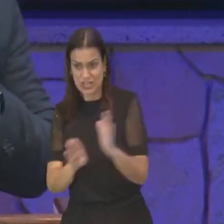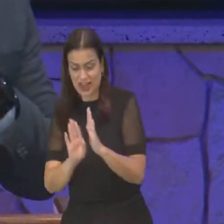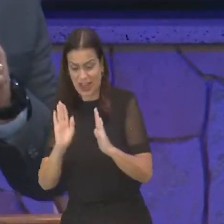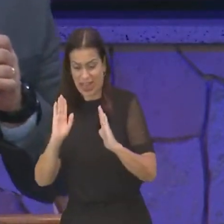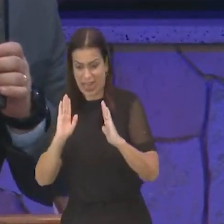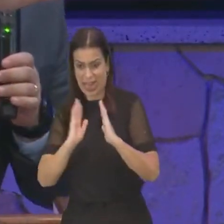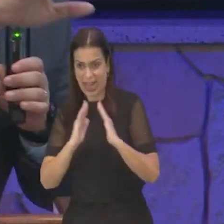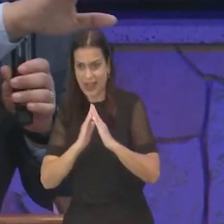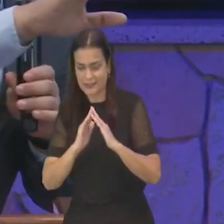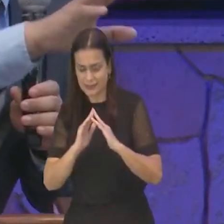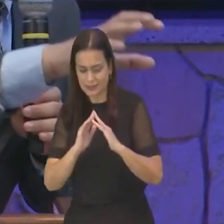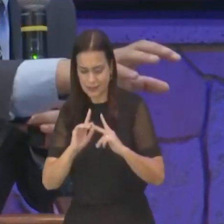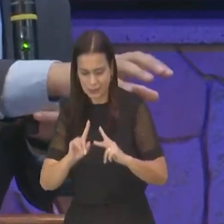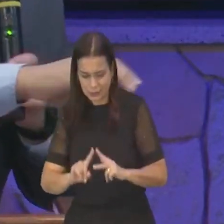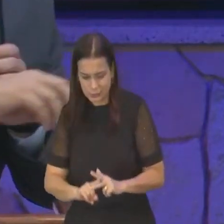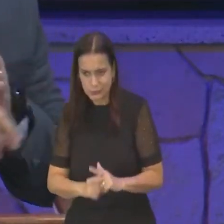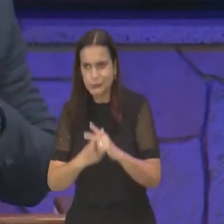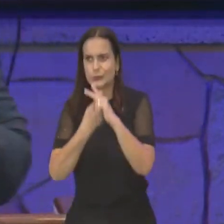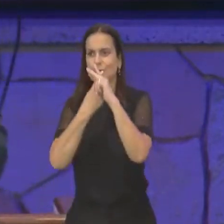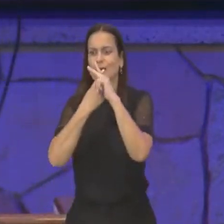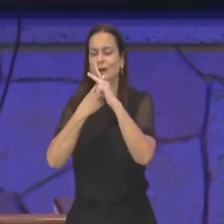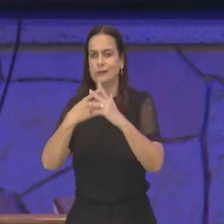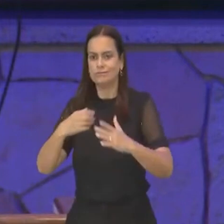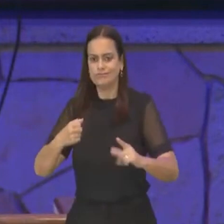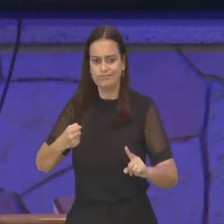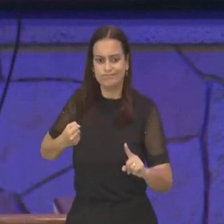impactadas com a glória e a presença de Jesus.